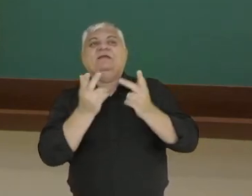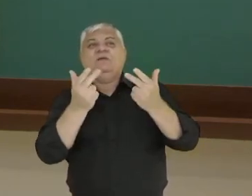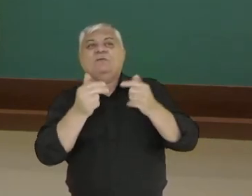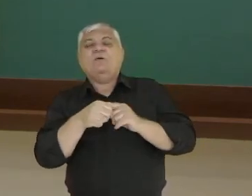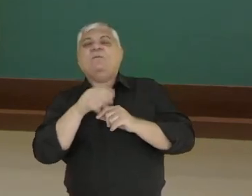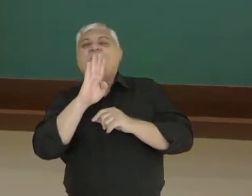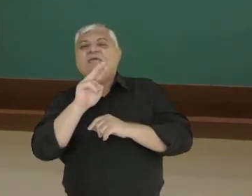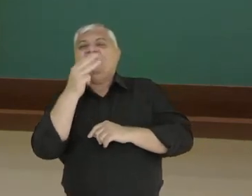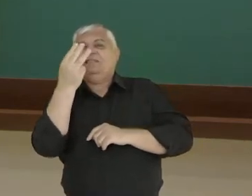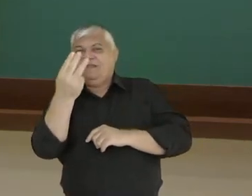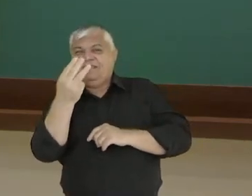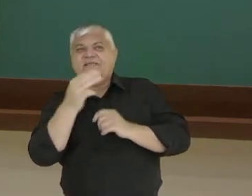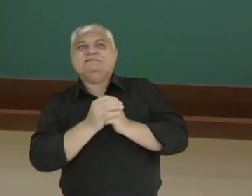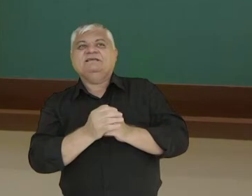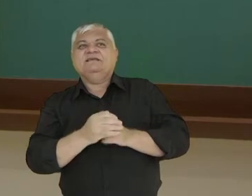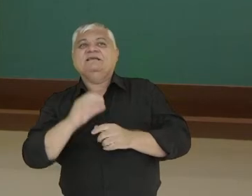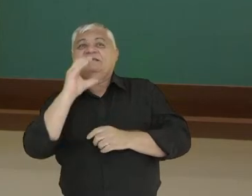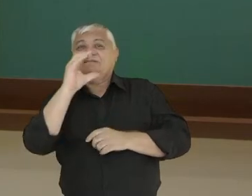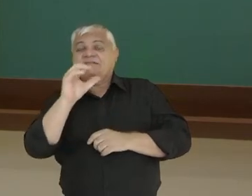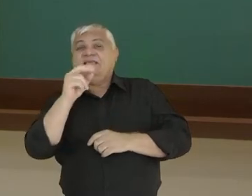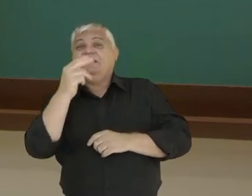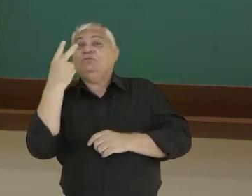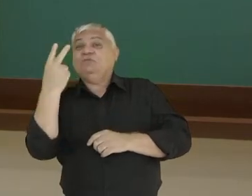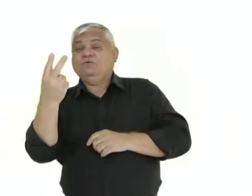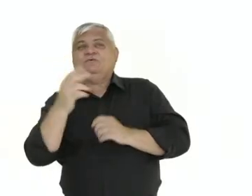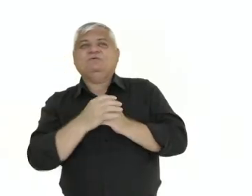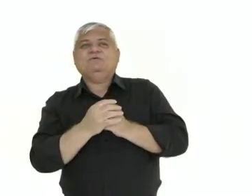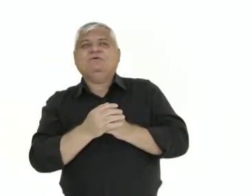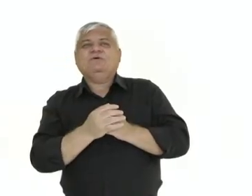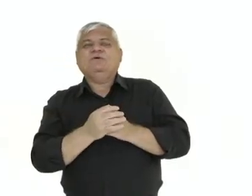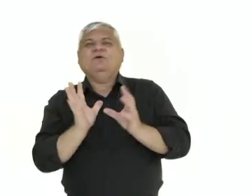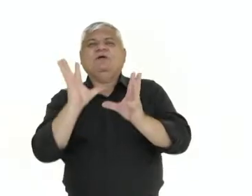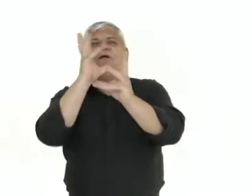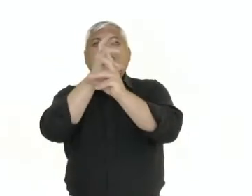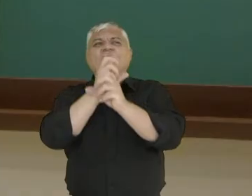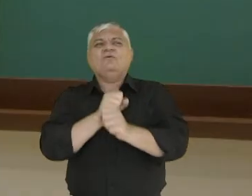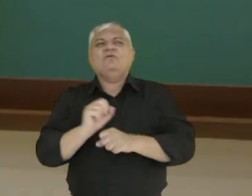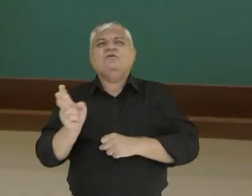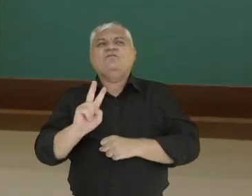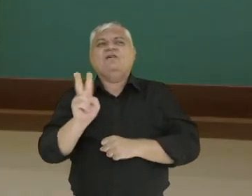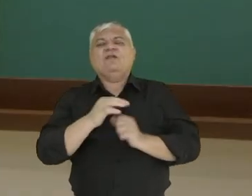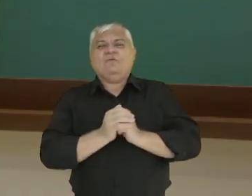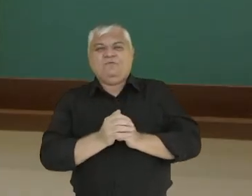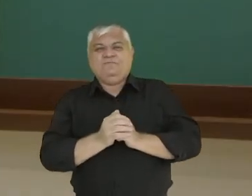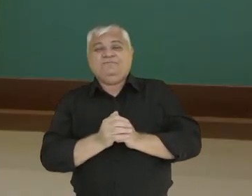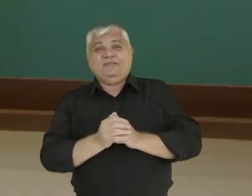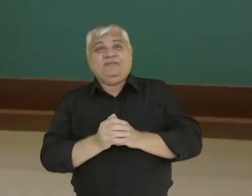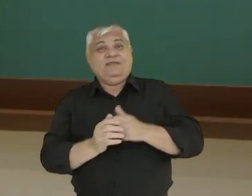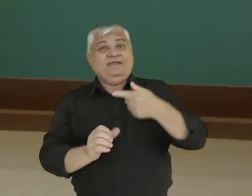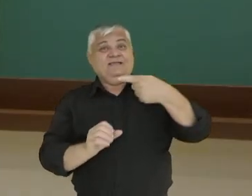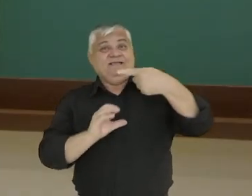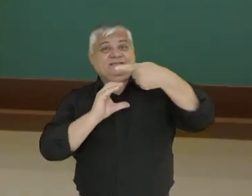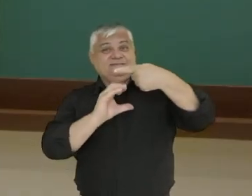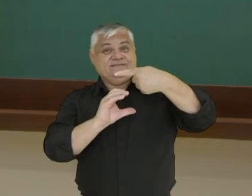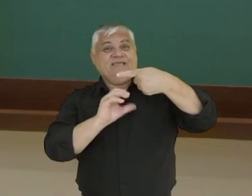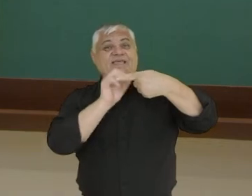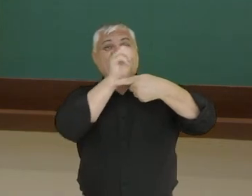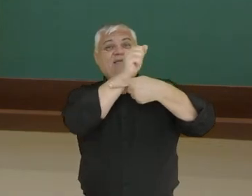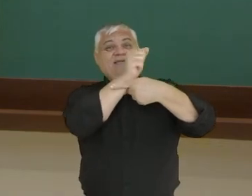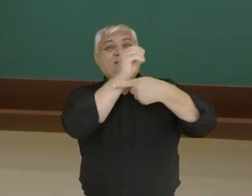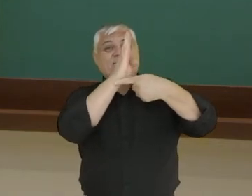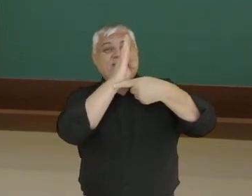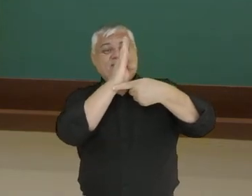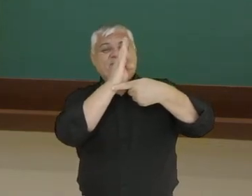log de B igual a 3, log de C igual a 2, calcule o valor de log de A vezes B sobre